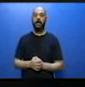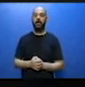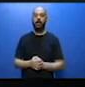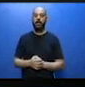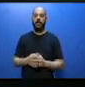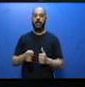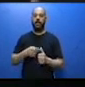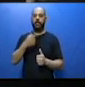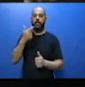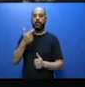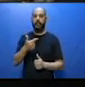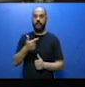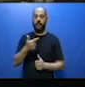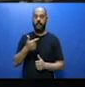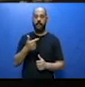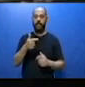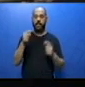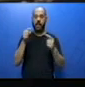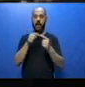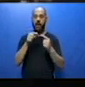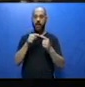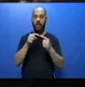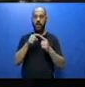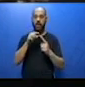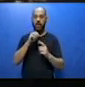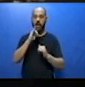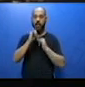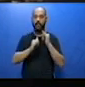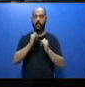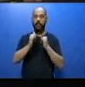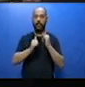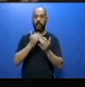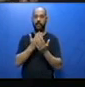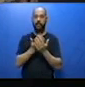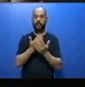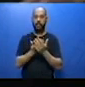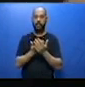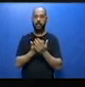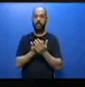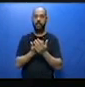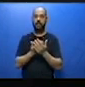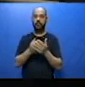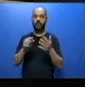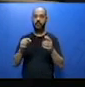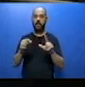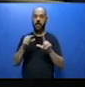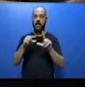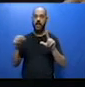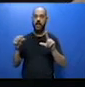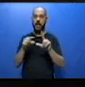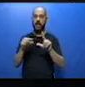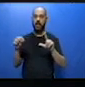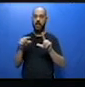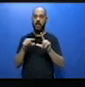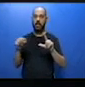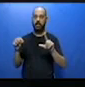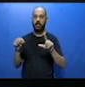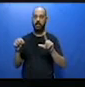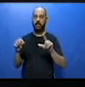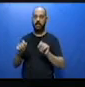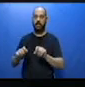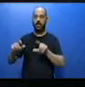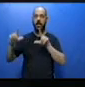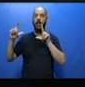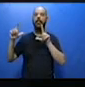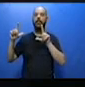2, de acordo com as informações estudadas em aula, escreva uma legenda para essa imagem.